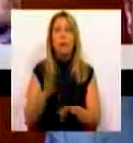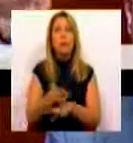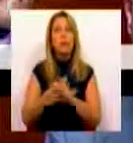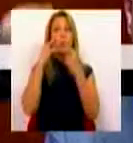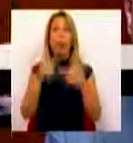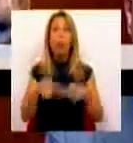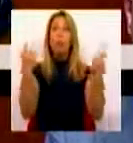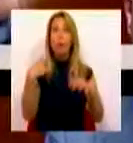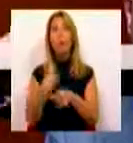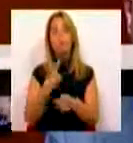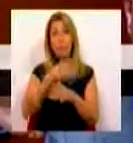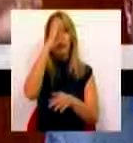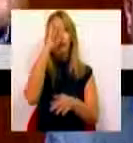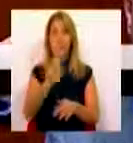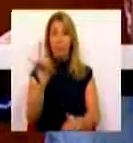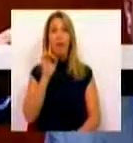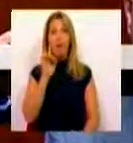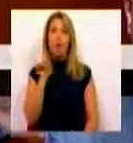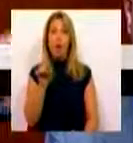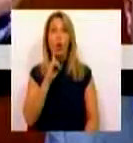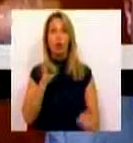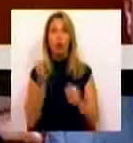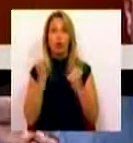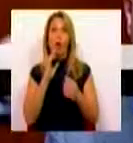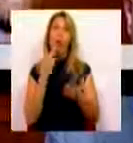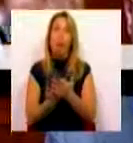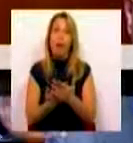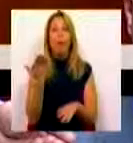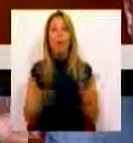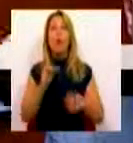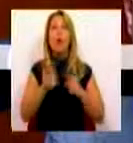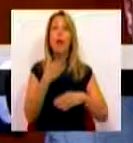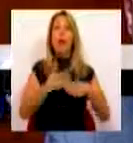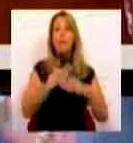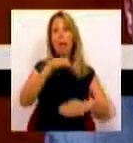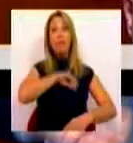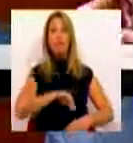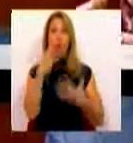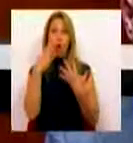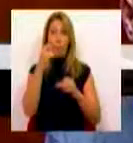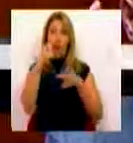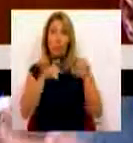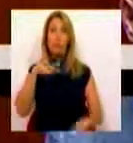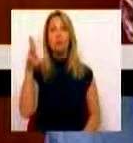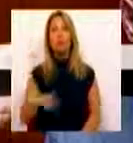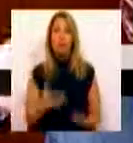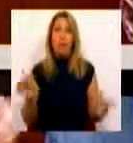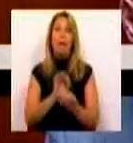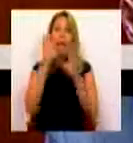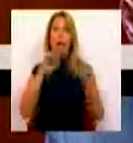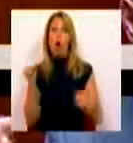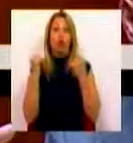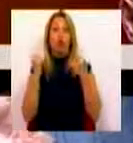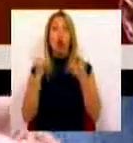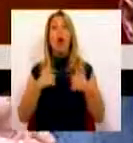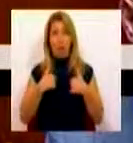é manifestamente chocante relativamente àquilo que é a média do vencimento do comum dos portugueses. É evidente que é chocante e a mim também me